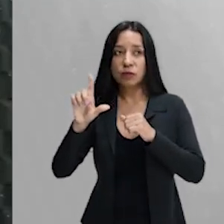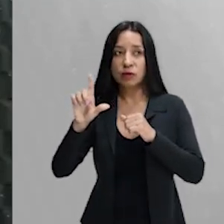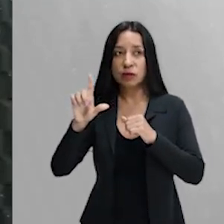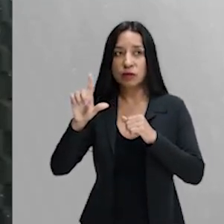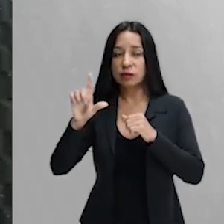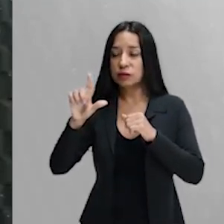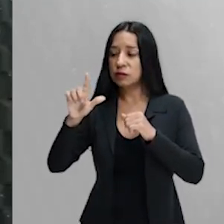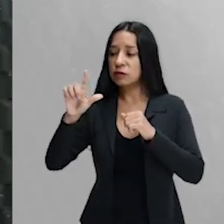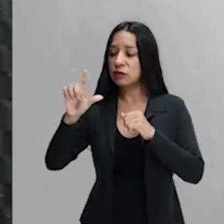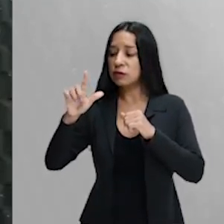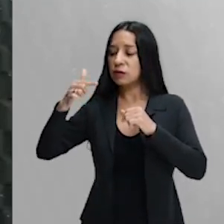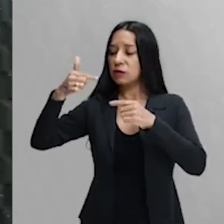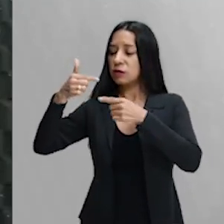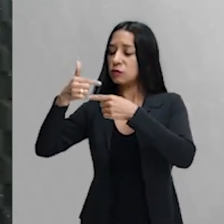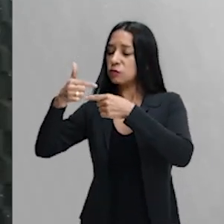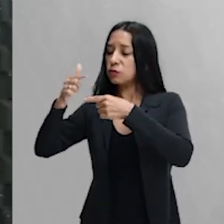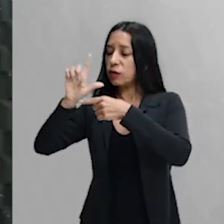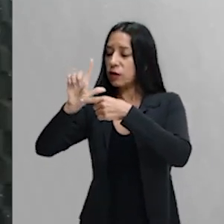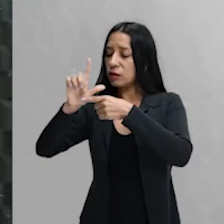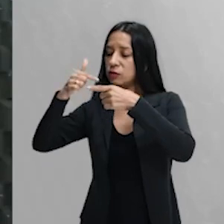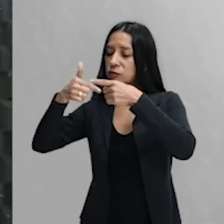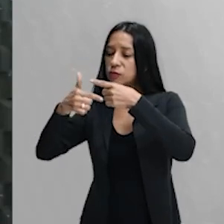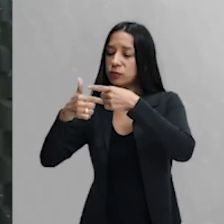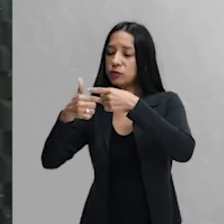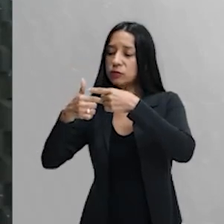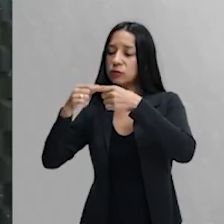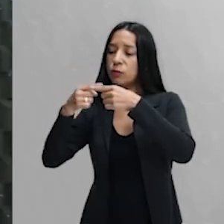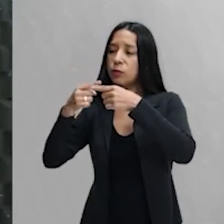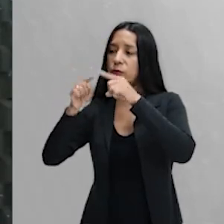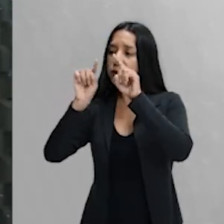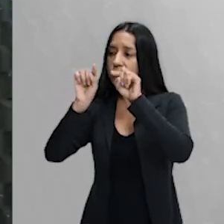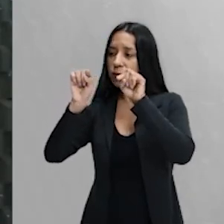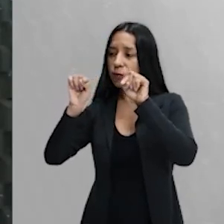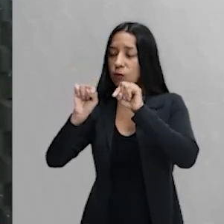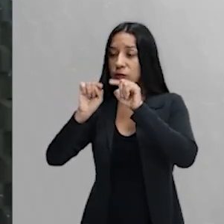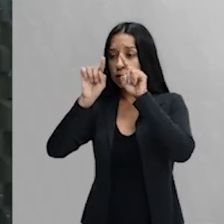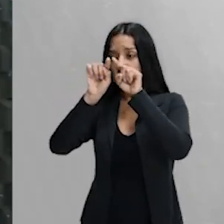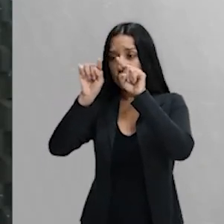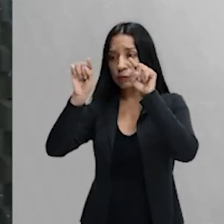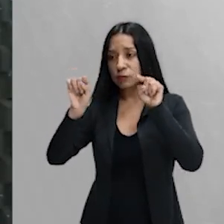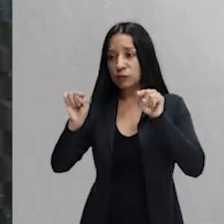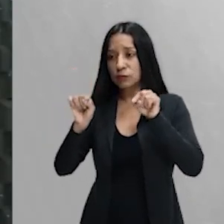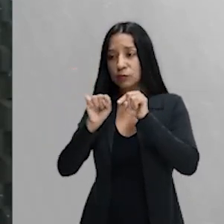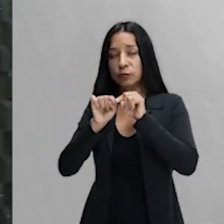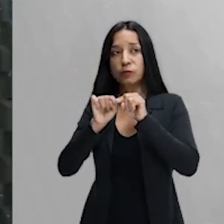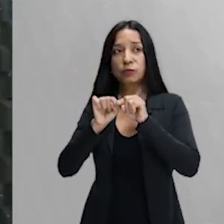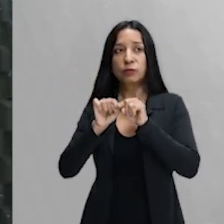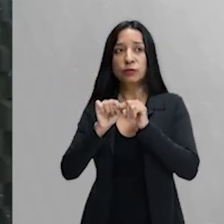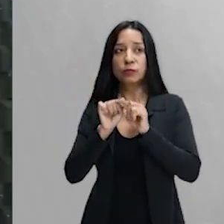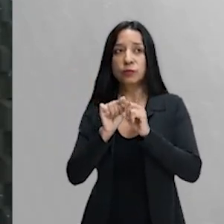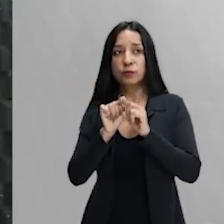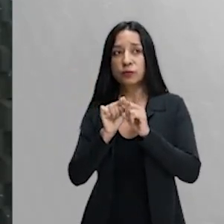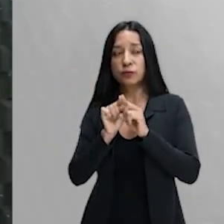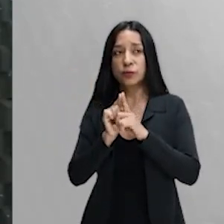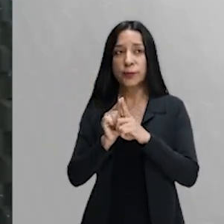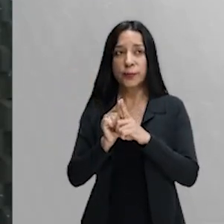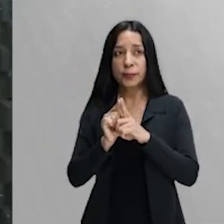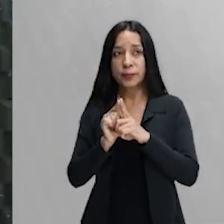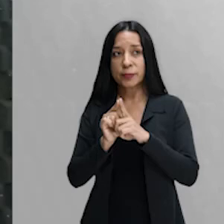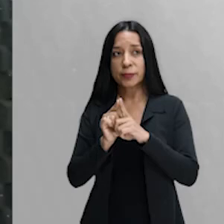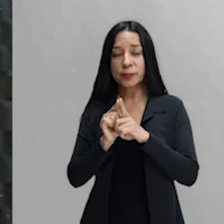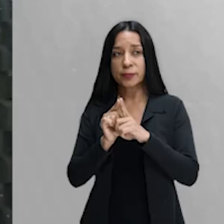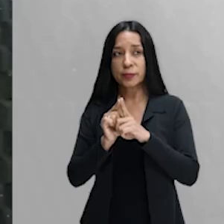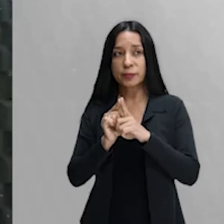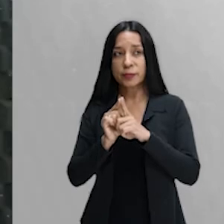2. Tá? Porque é um quadrado. Então, nesse caso aqui, você vai ter que o apótema da pirâmide vale